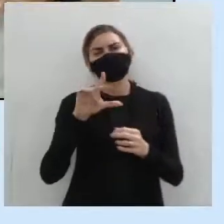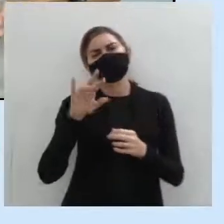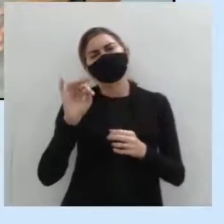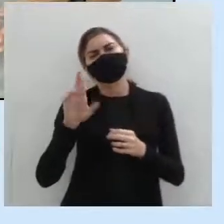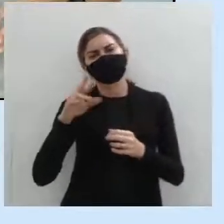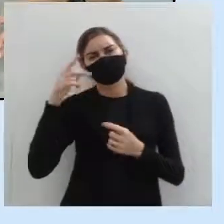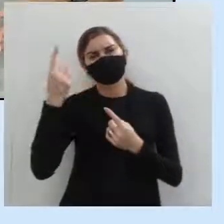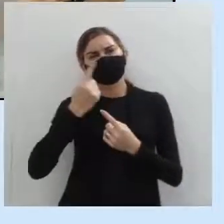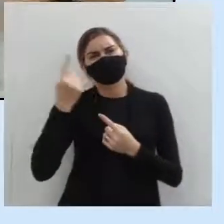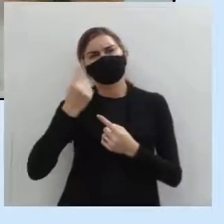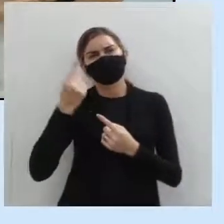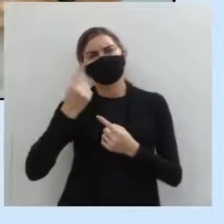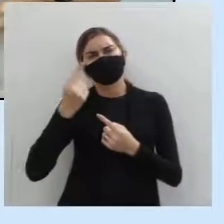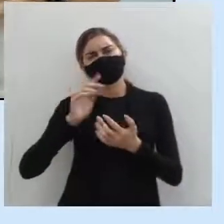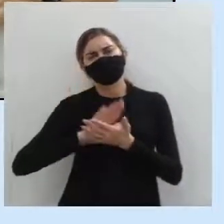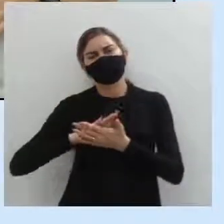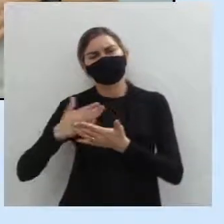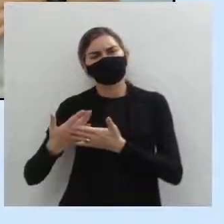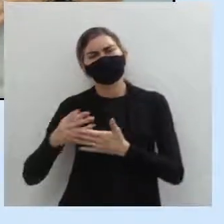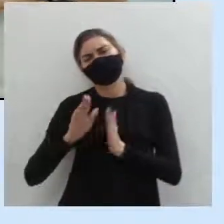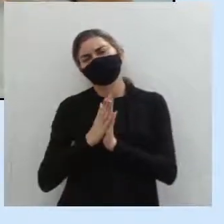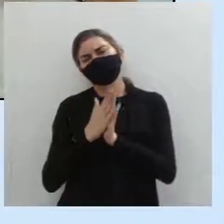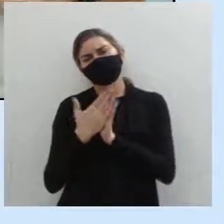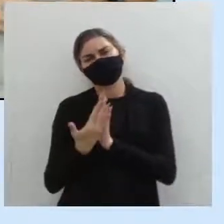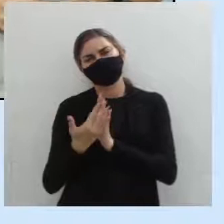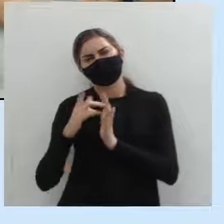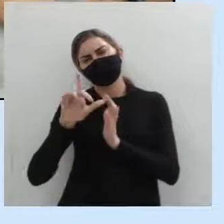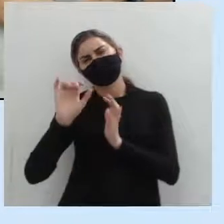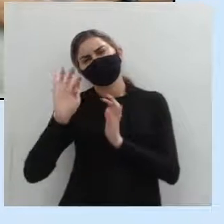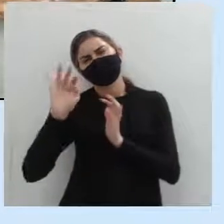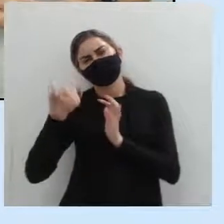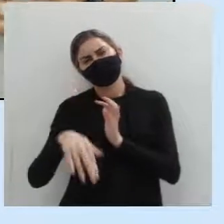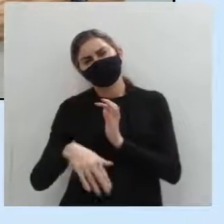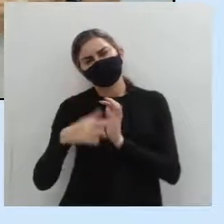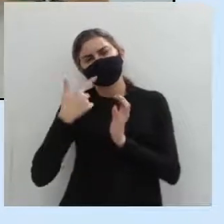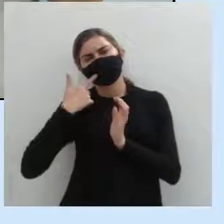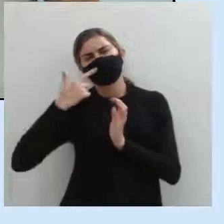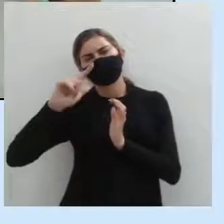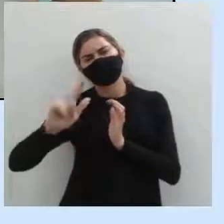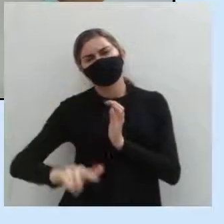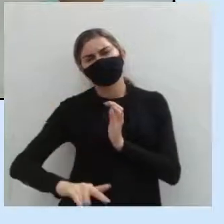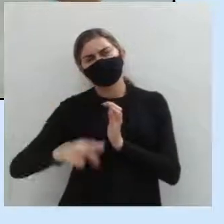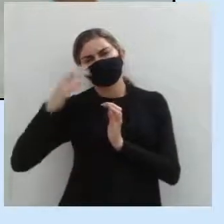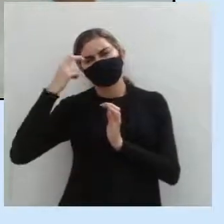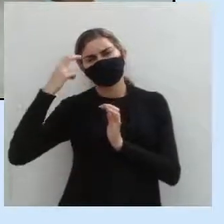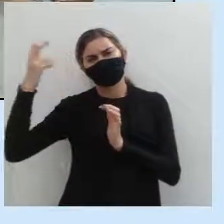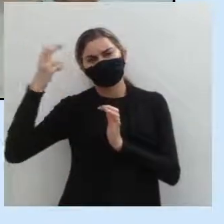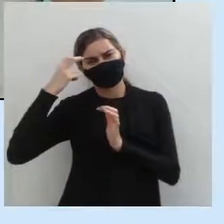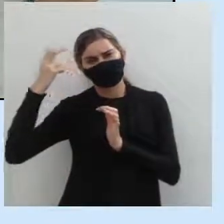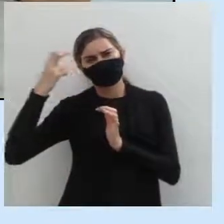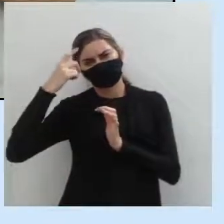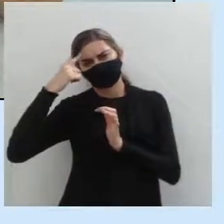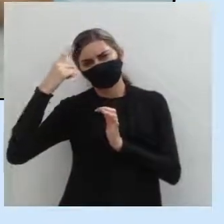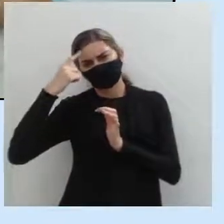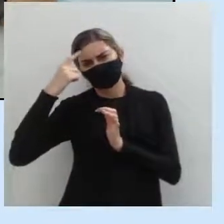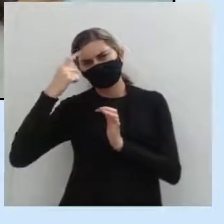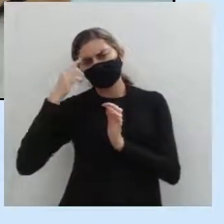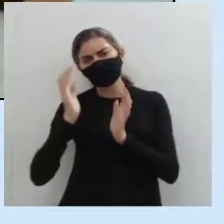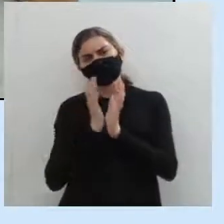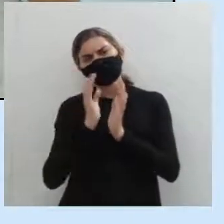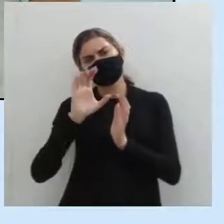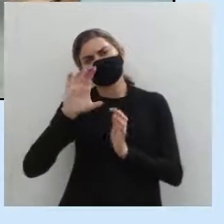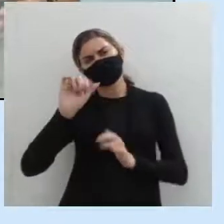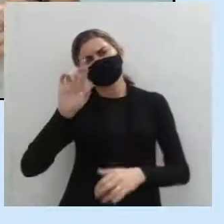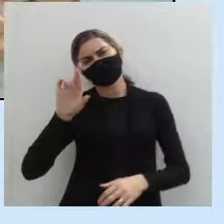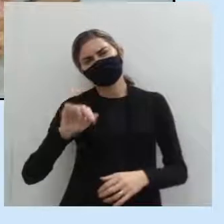é o primeiro a traduzir a Bíblia do latim, língua dos intelectuais, dos pensadores, dos membros do clero,